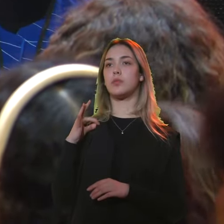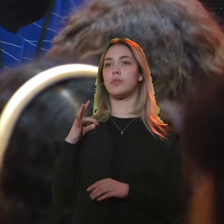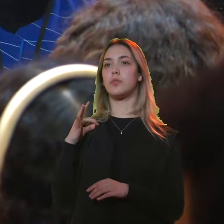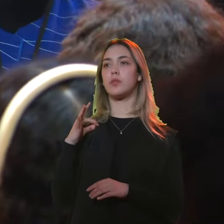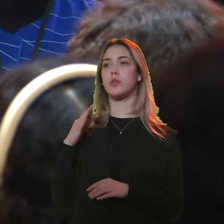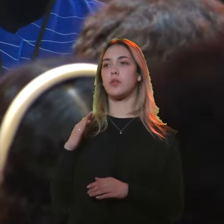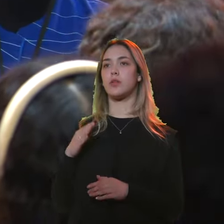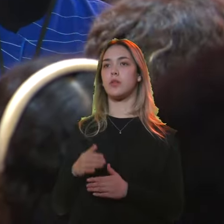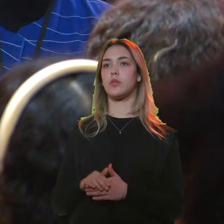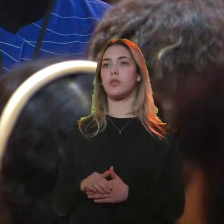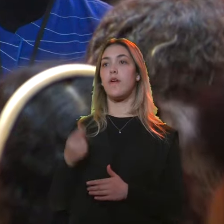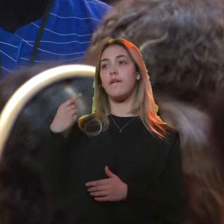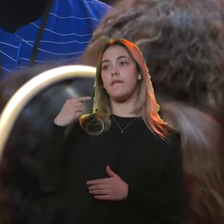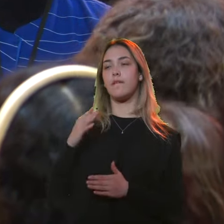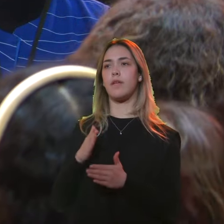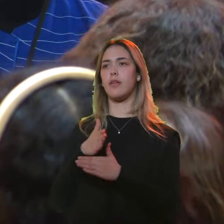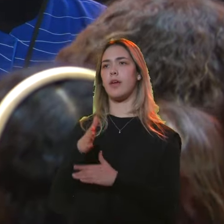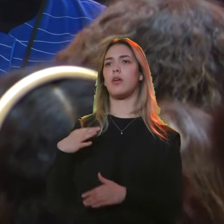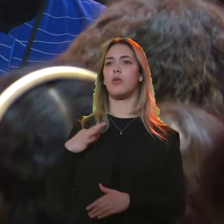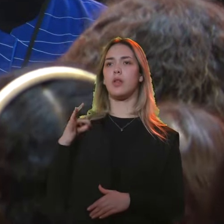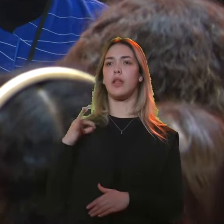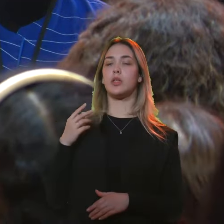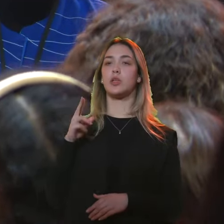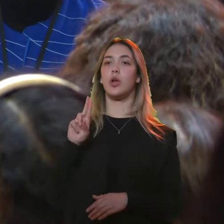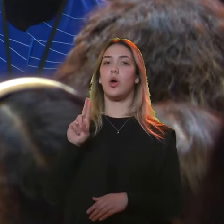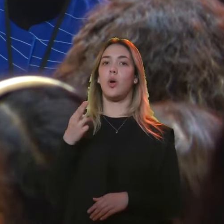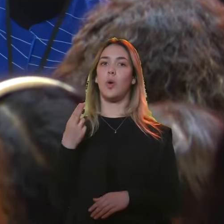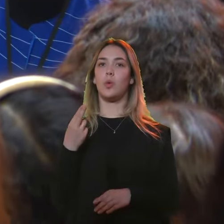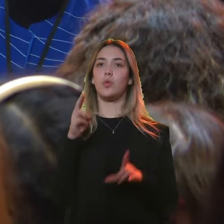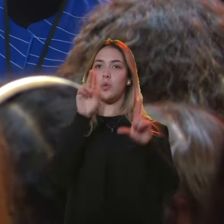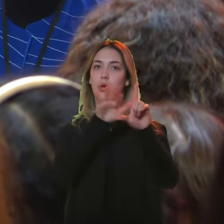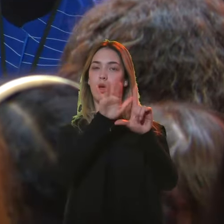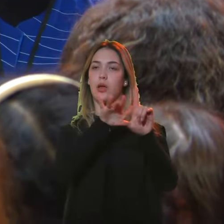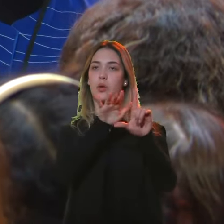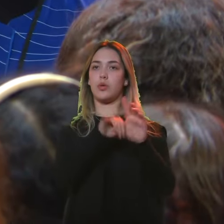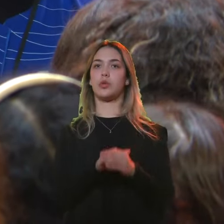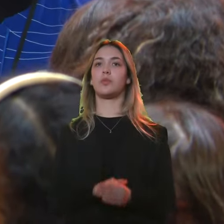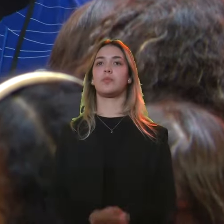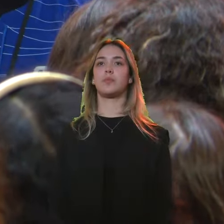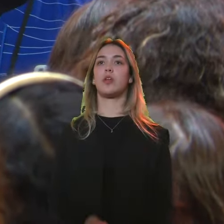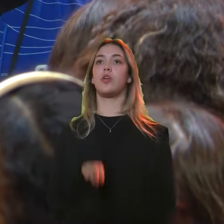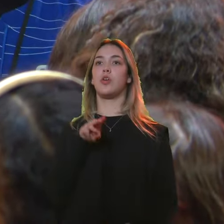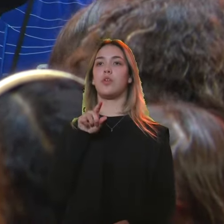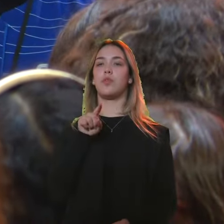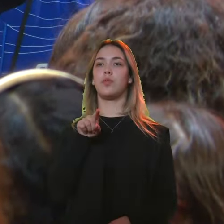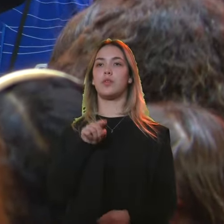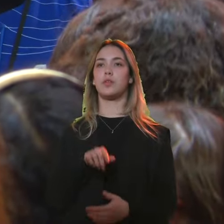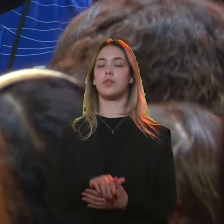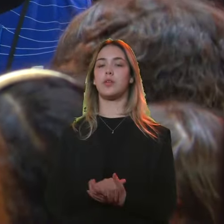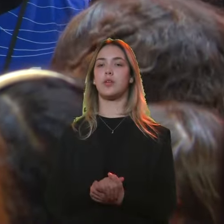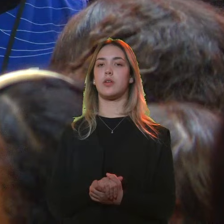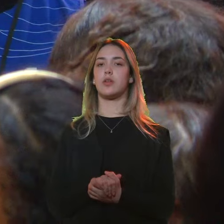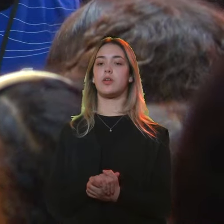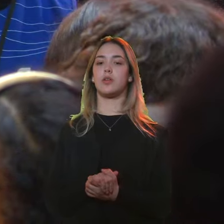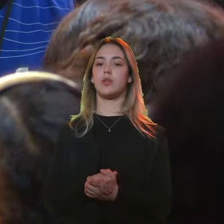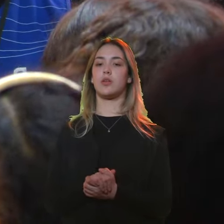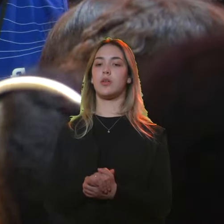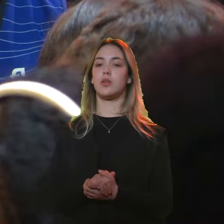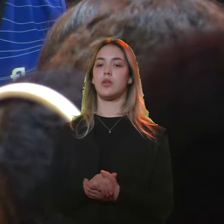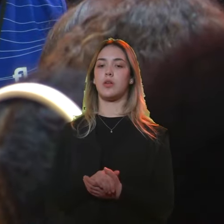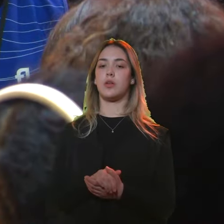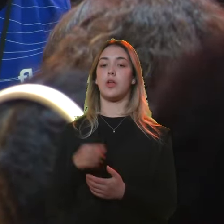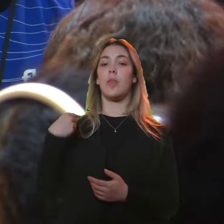QR Code, você vai cair num grupo de Whats. E a gente vai te explicar como você pode fazer parte da nossa